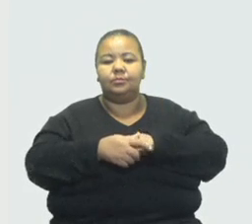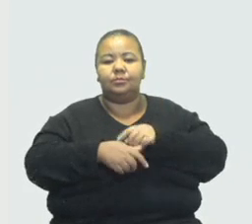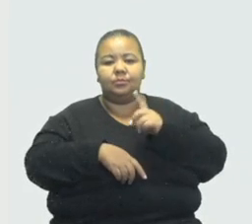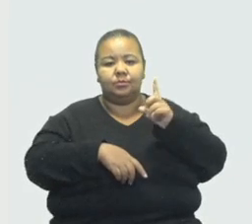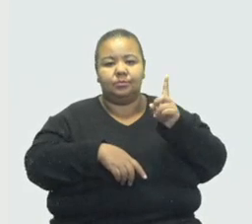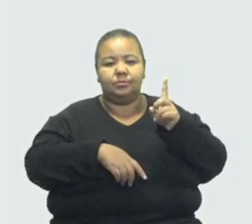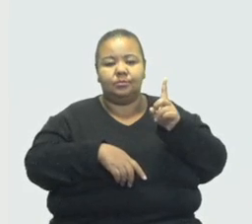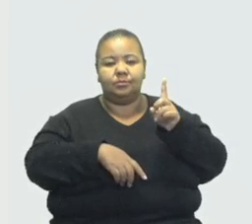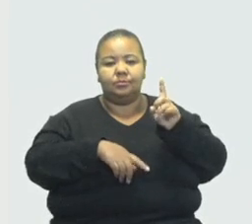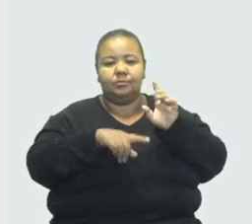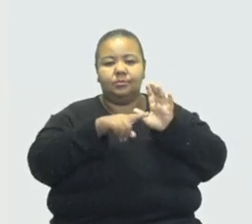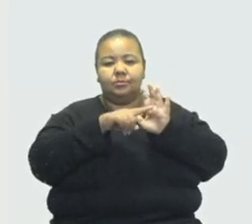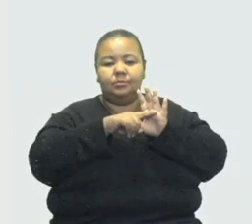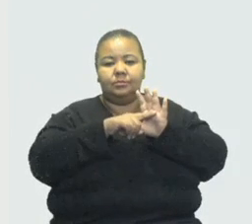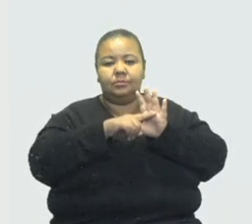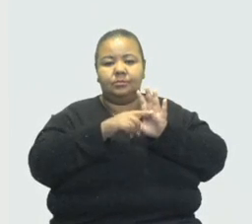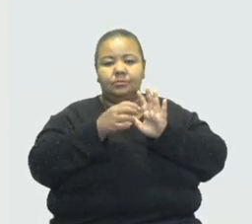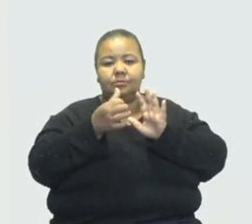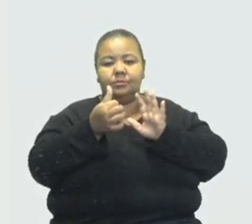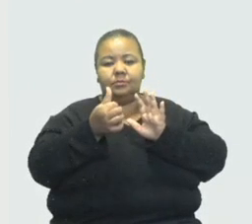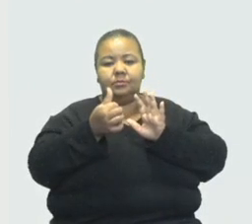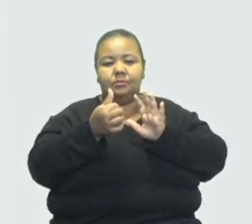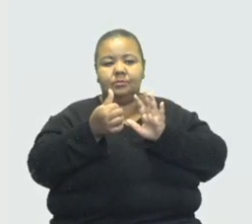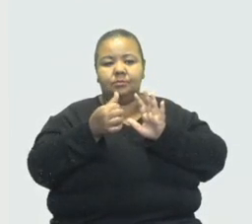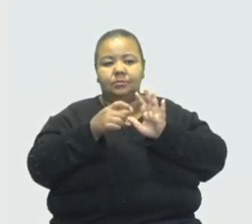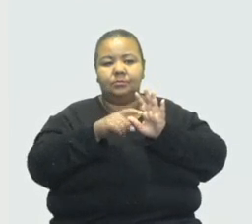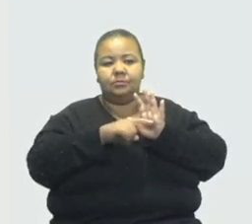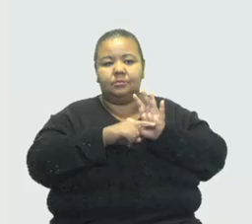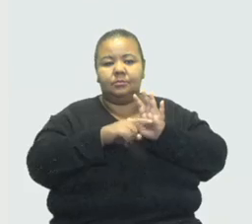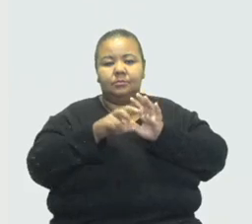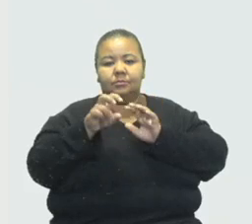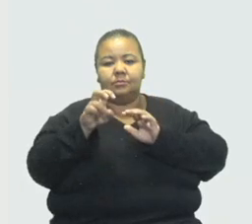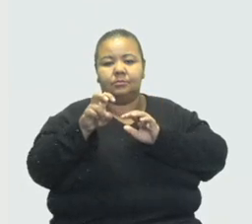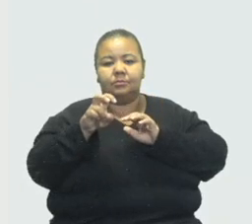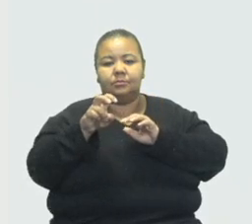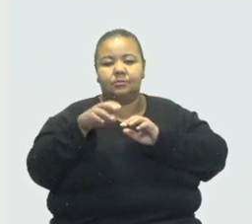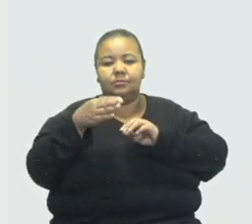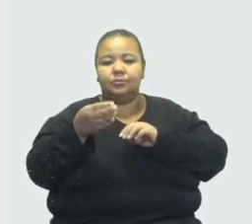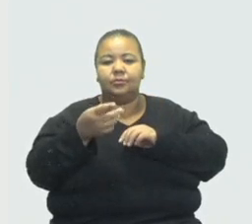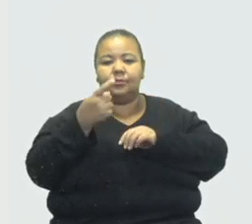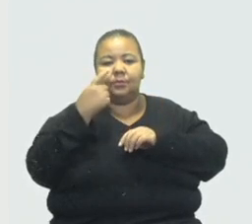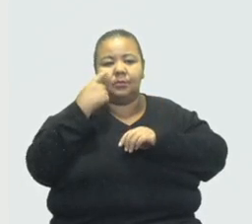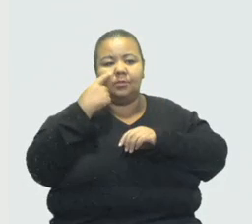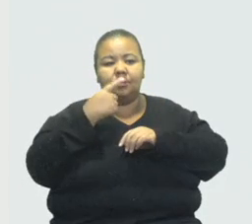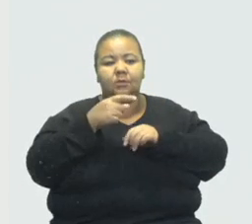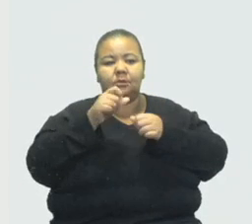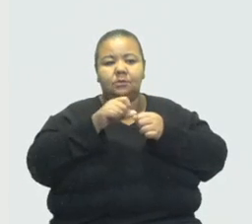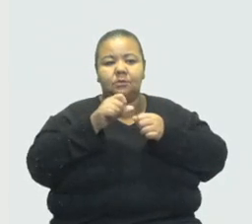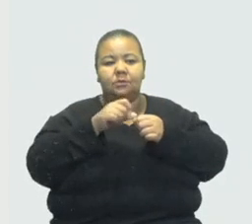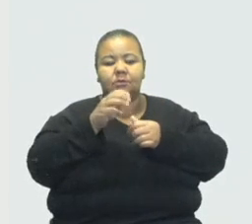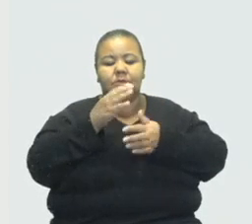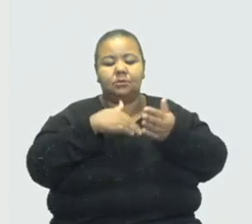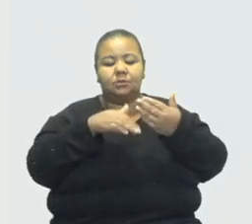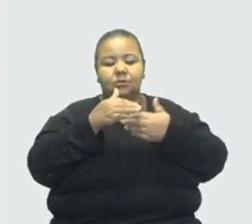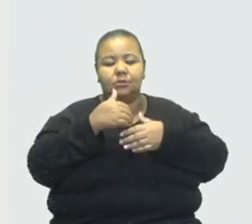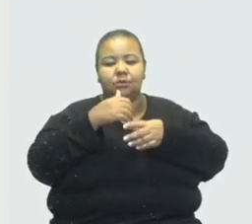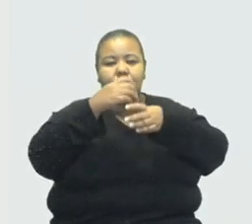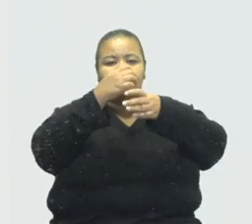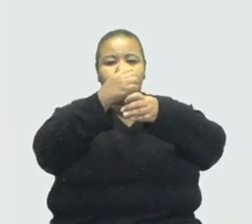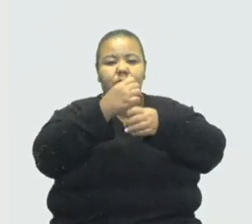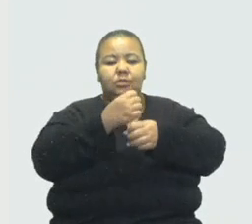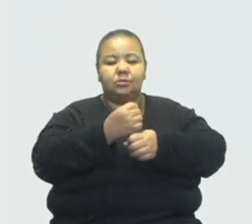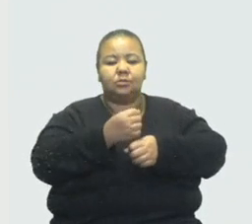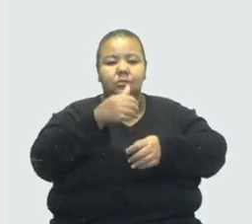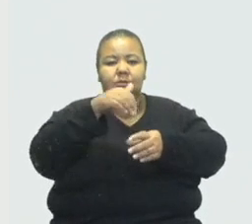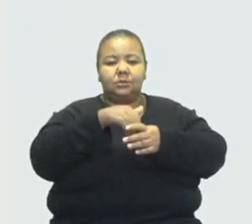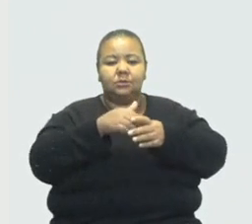1 menos 6, menos 5. Então, veja que nós temos que fazer isso com todos os nossos elementos